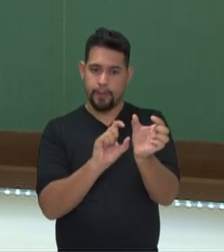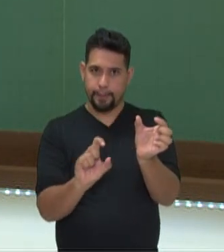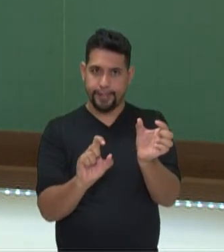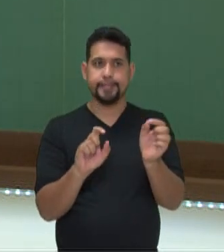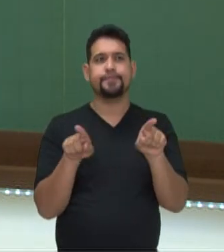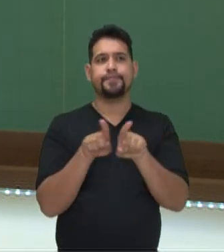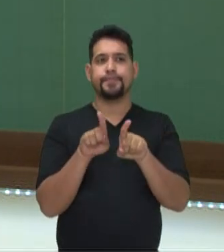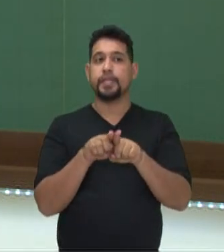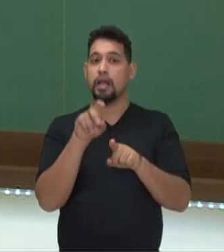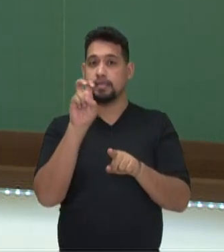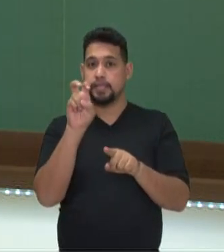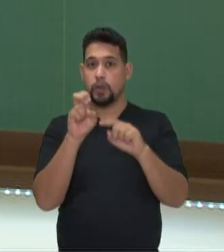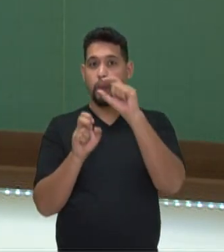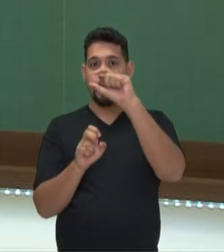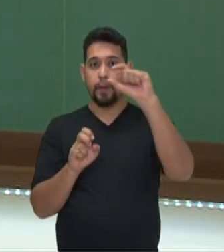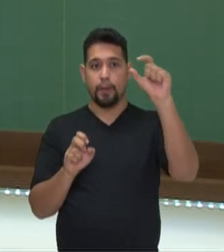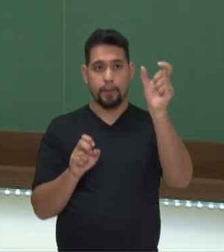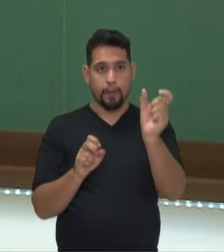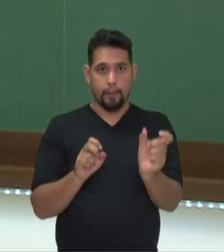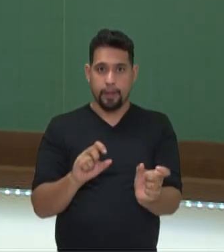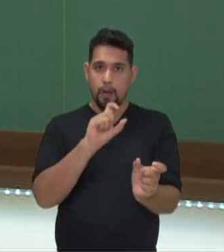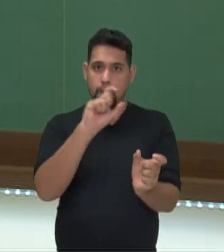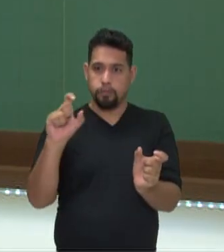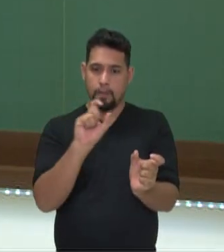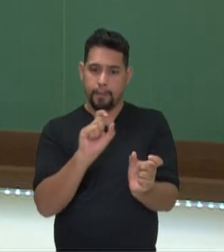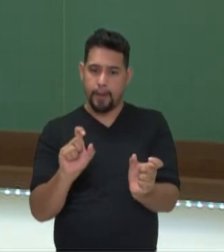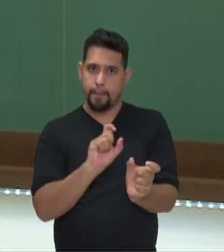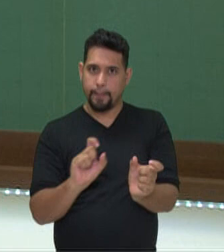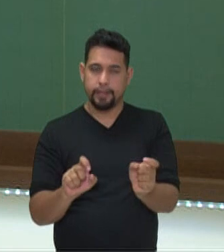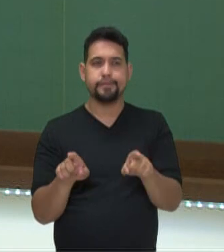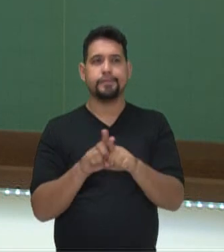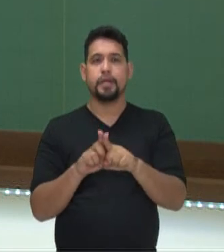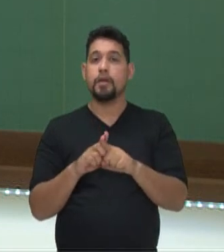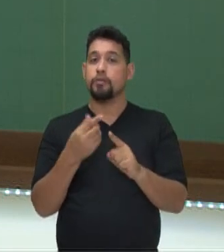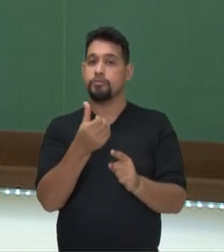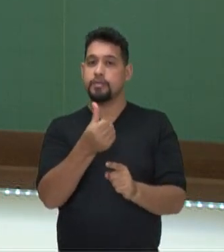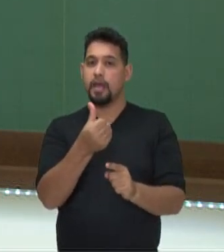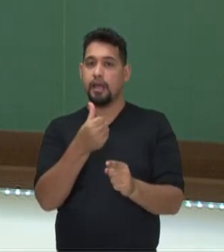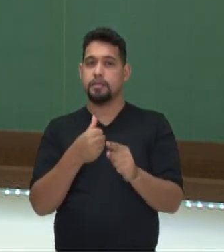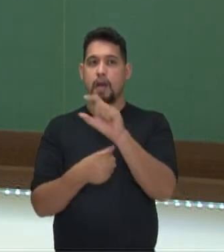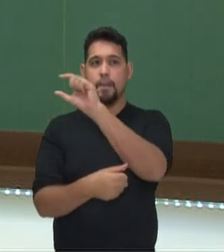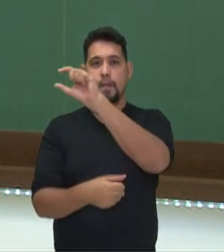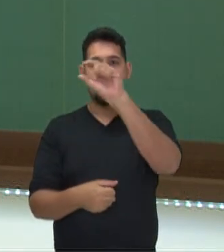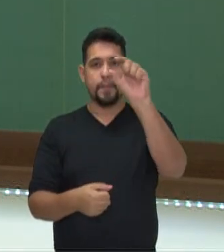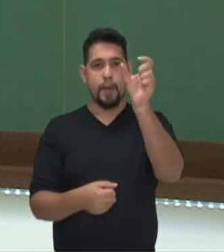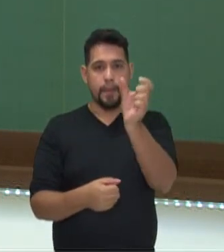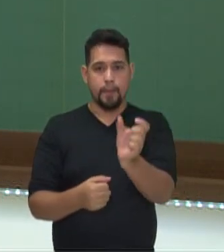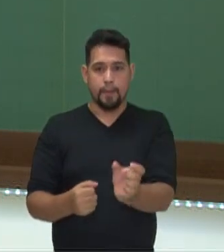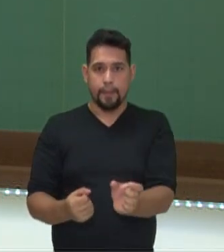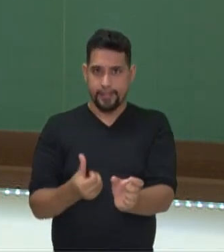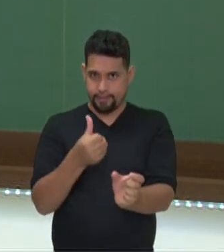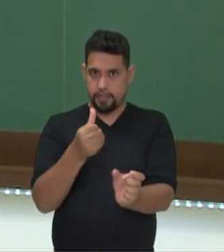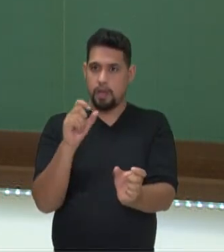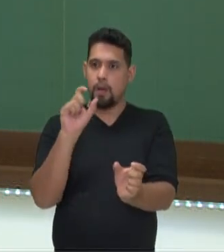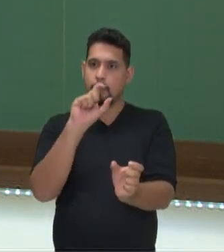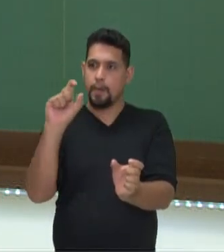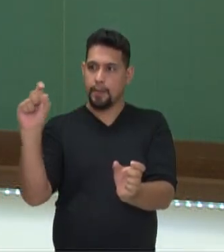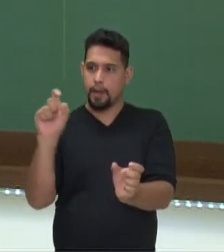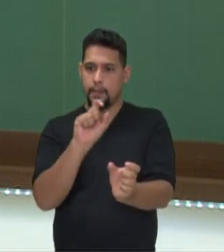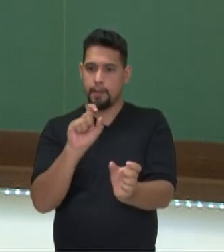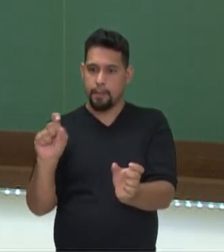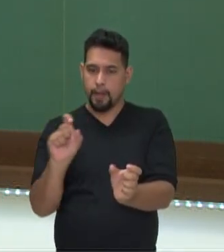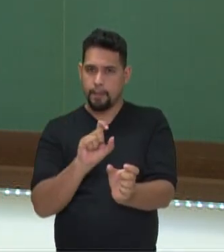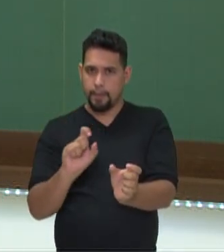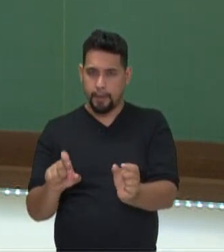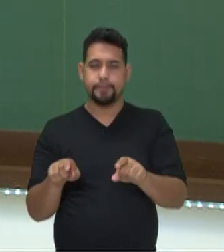lado 5 e aqui vão completar um quadradinho de lado 6. Quando a professora fala completar um